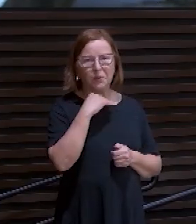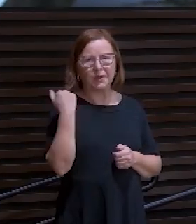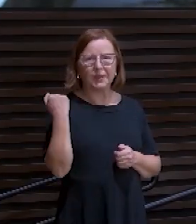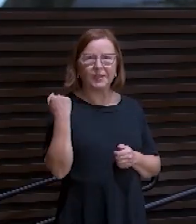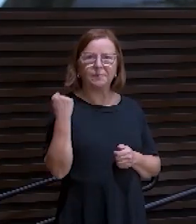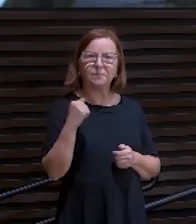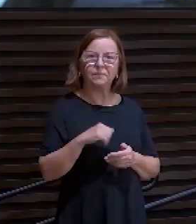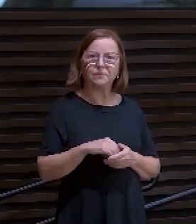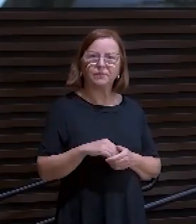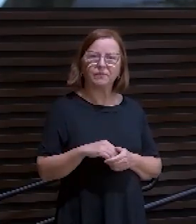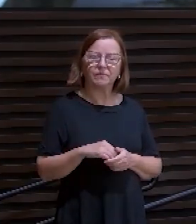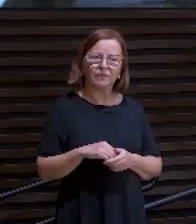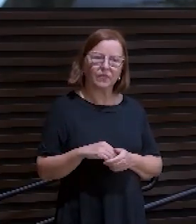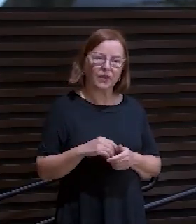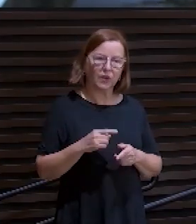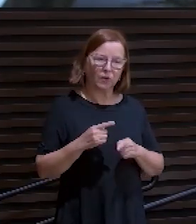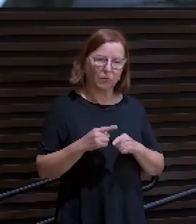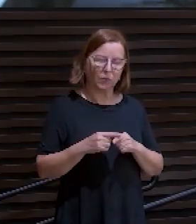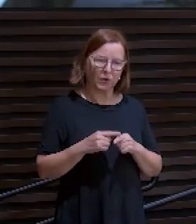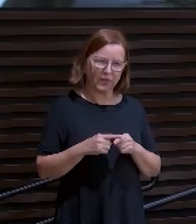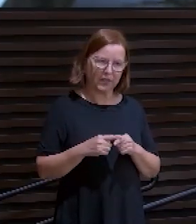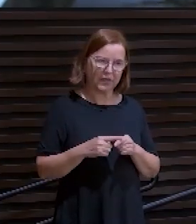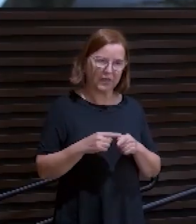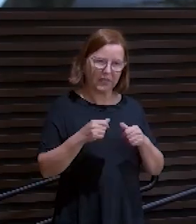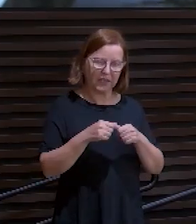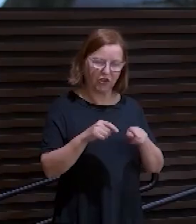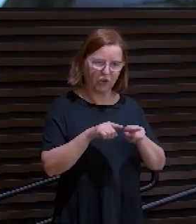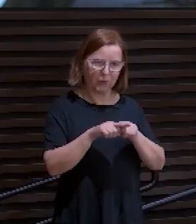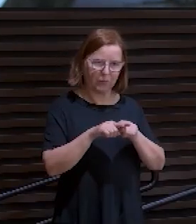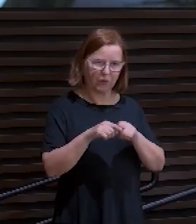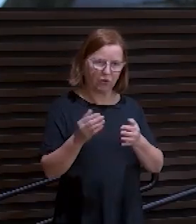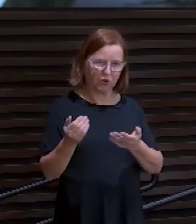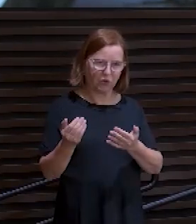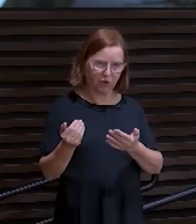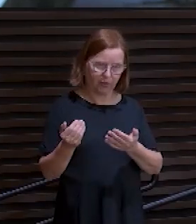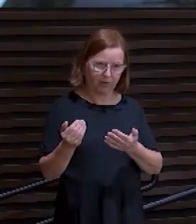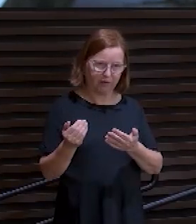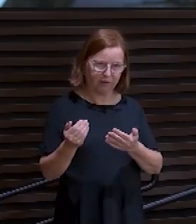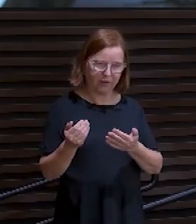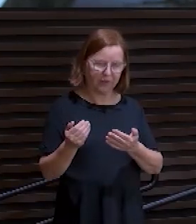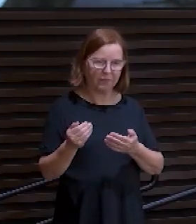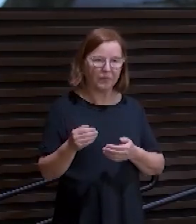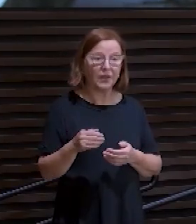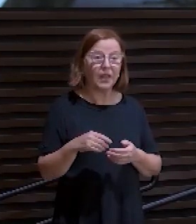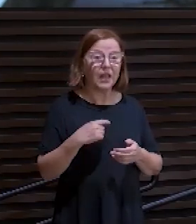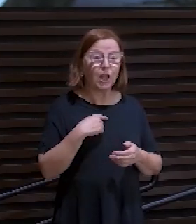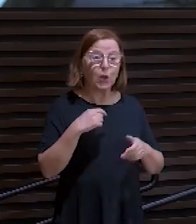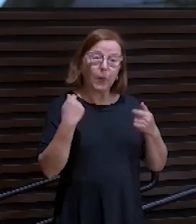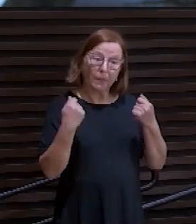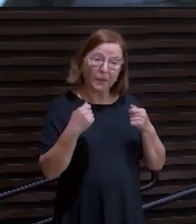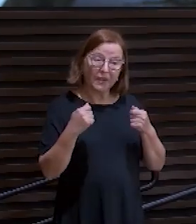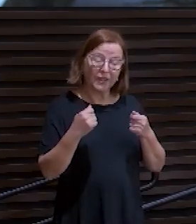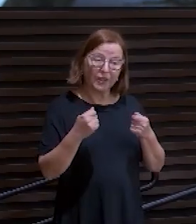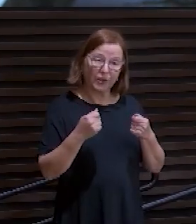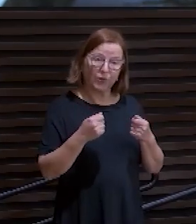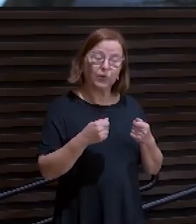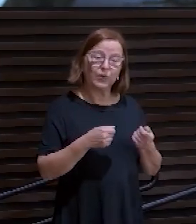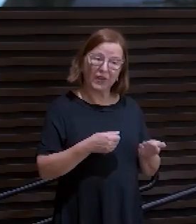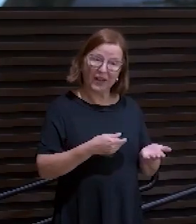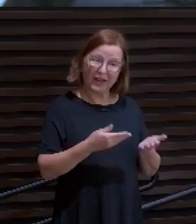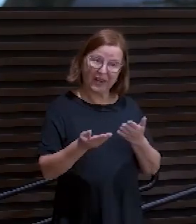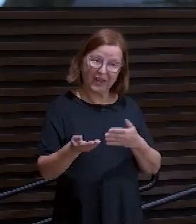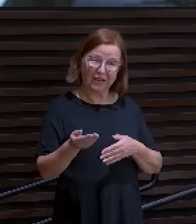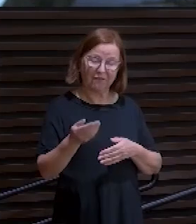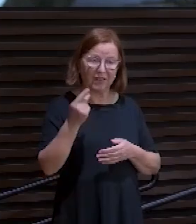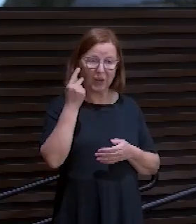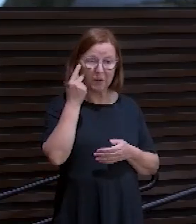este moço para com o meu pai, dizendo: se eu o não tornar a trazer-te, serei culpado para com o meu pai todos os